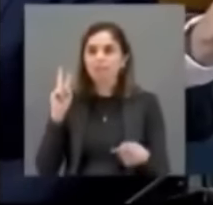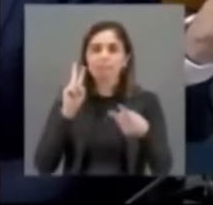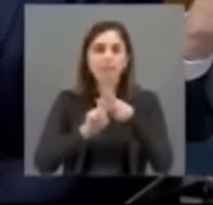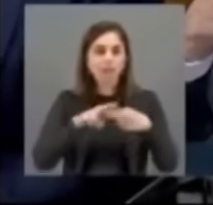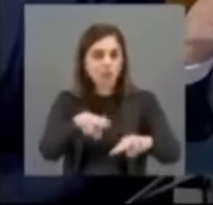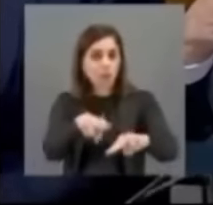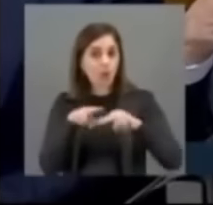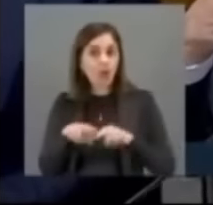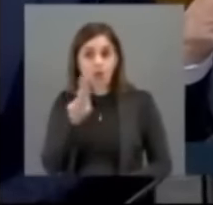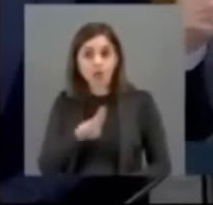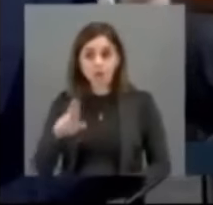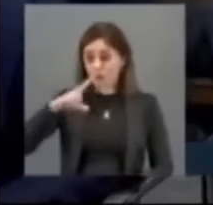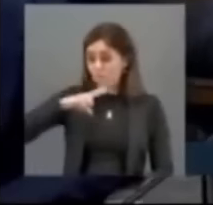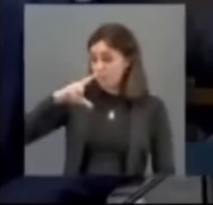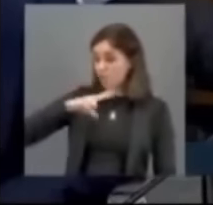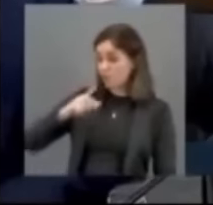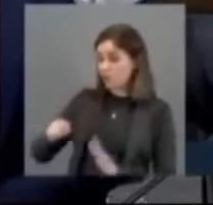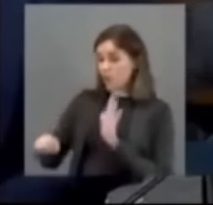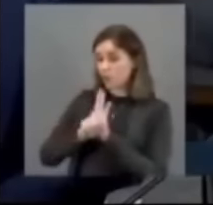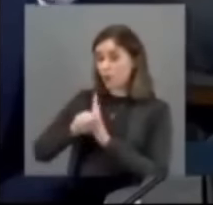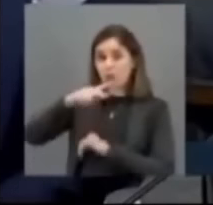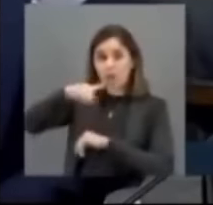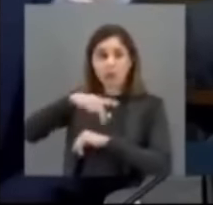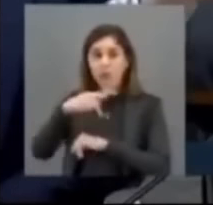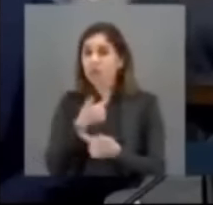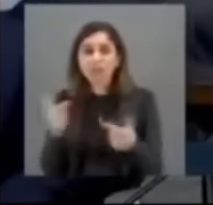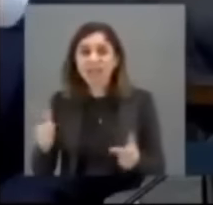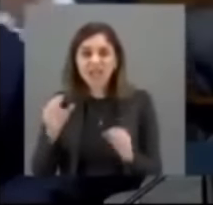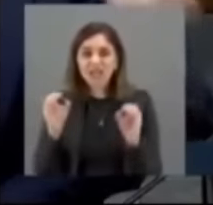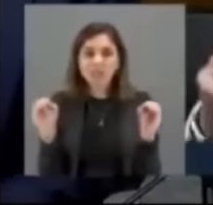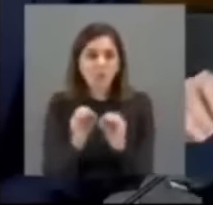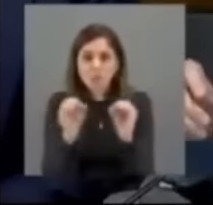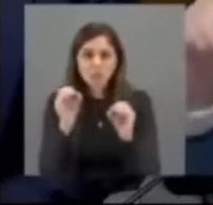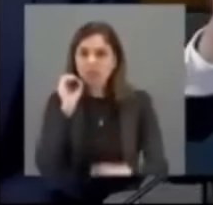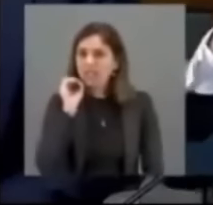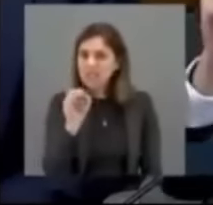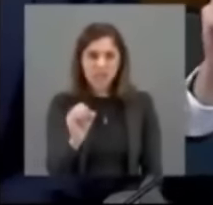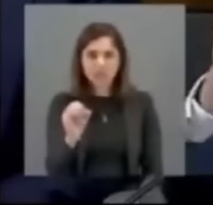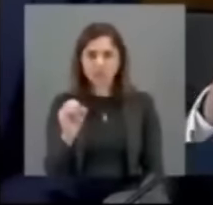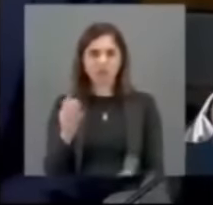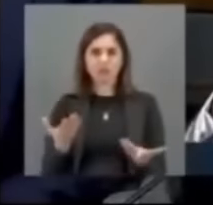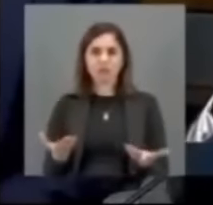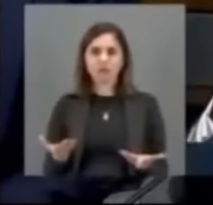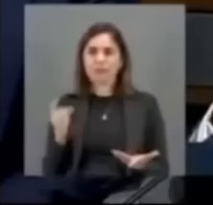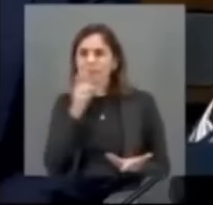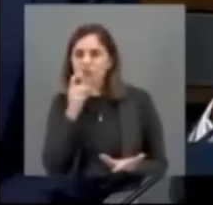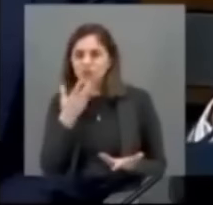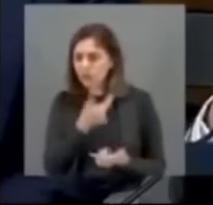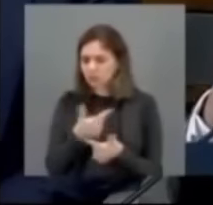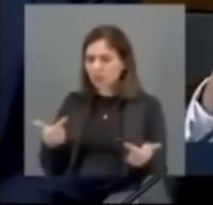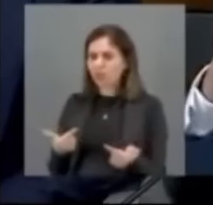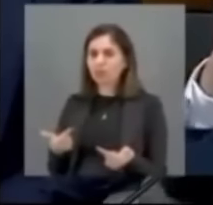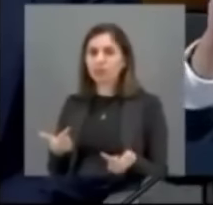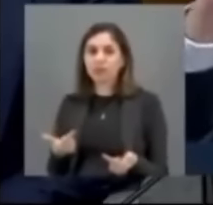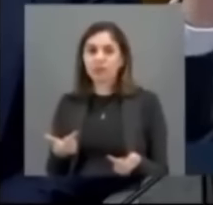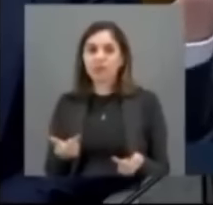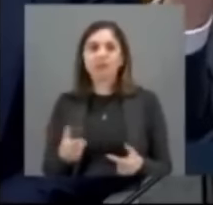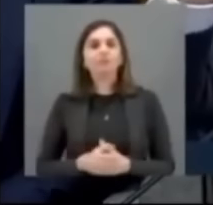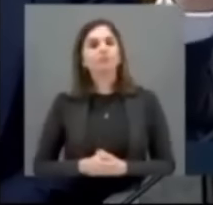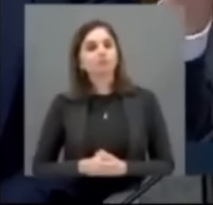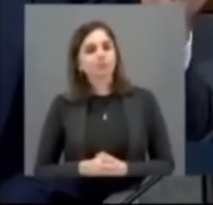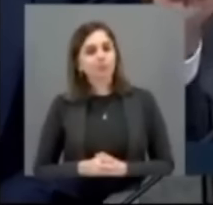lá atrás não tem zero conversa e eu quero aqui saudar o